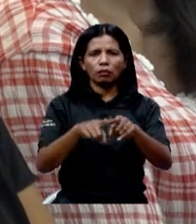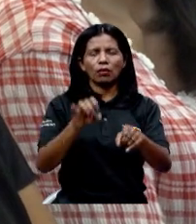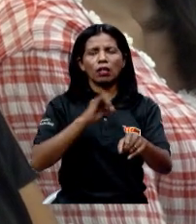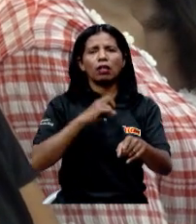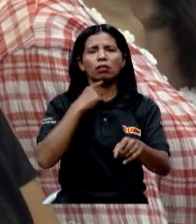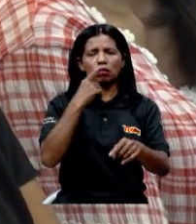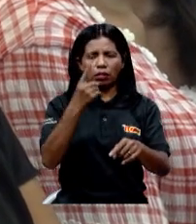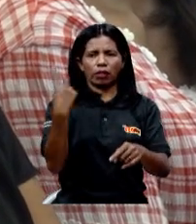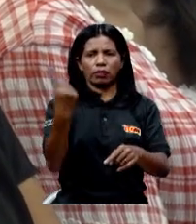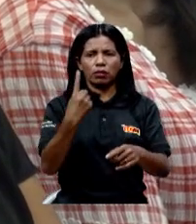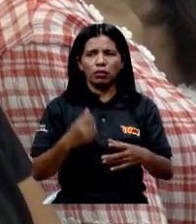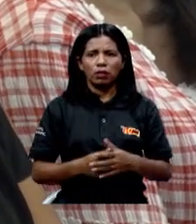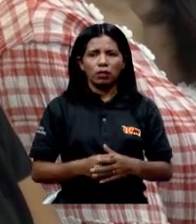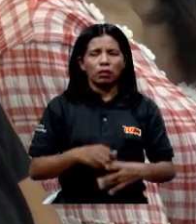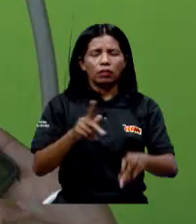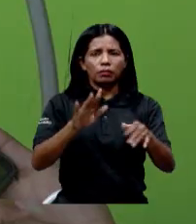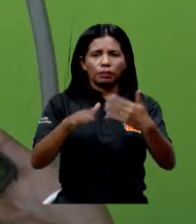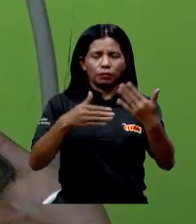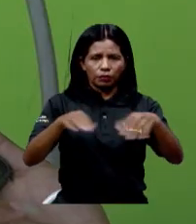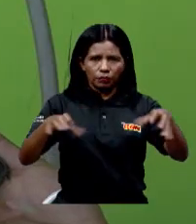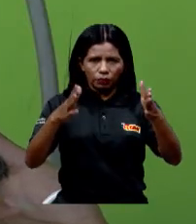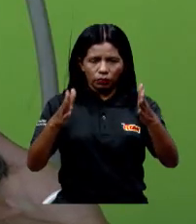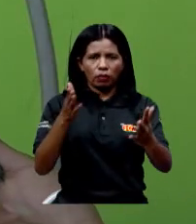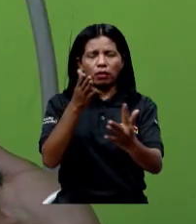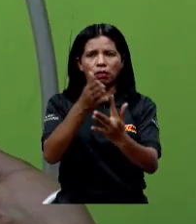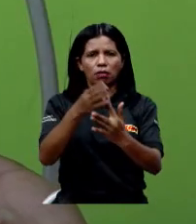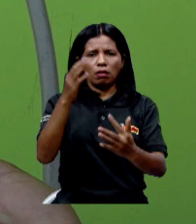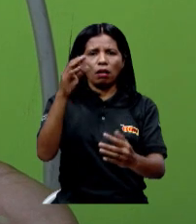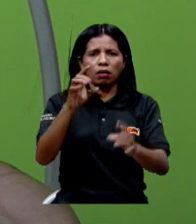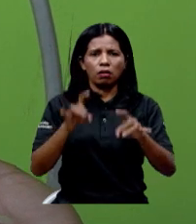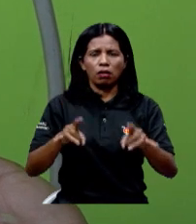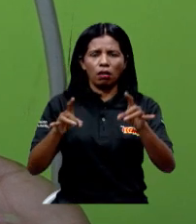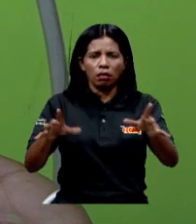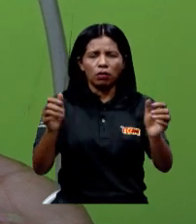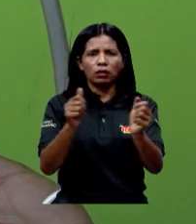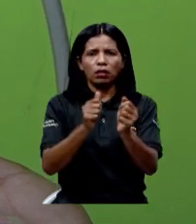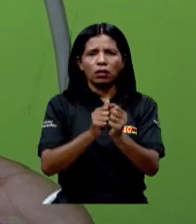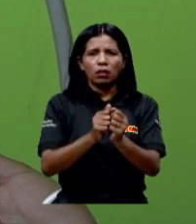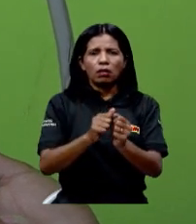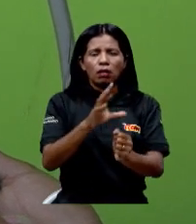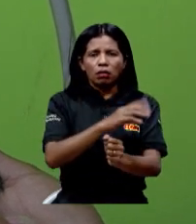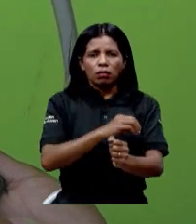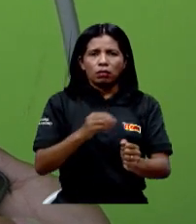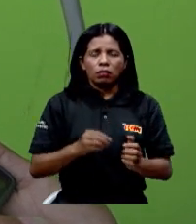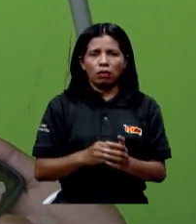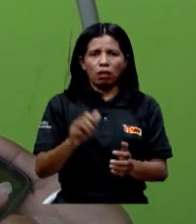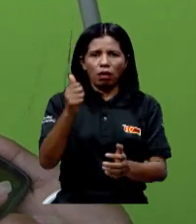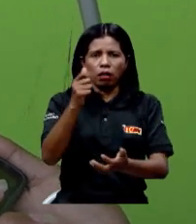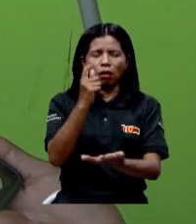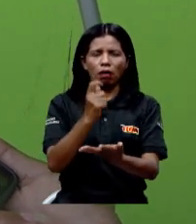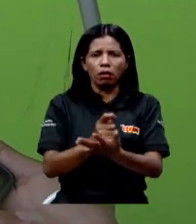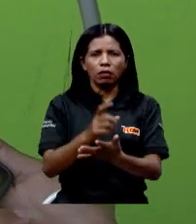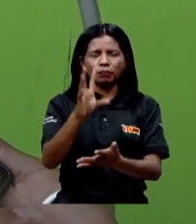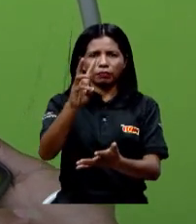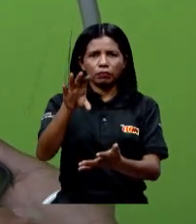kulia total travel utama Korea ne Australia quasi 10.762 entau